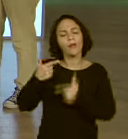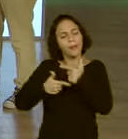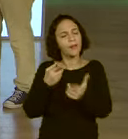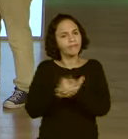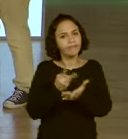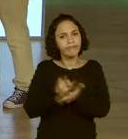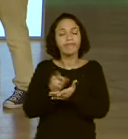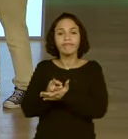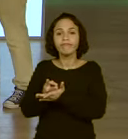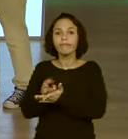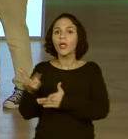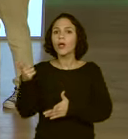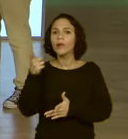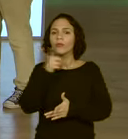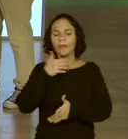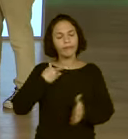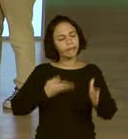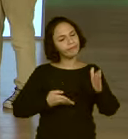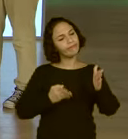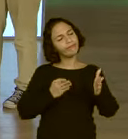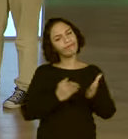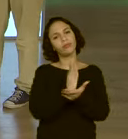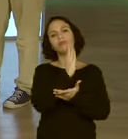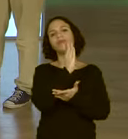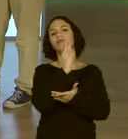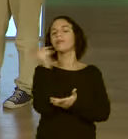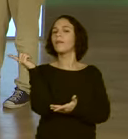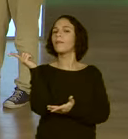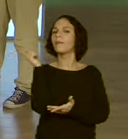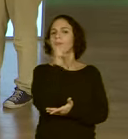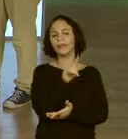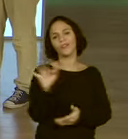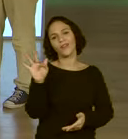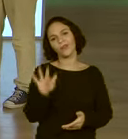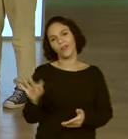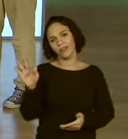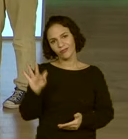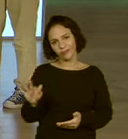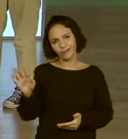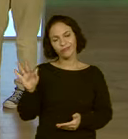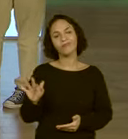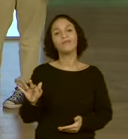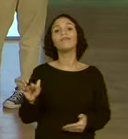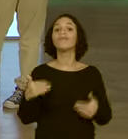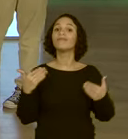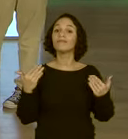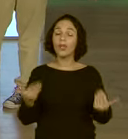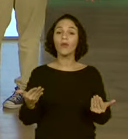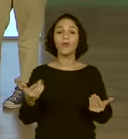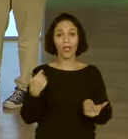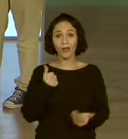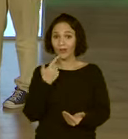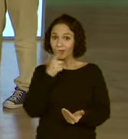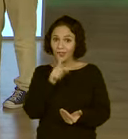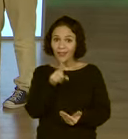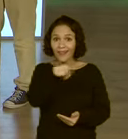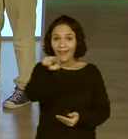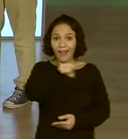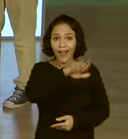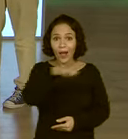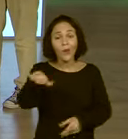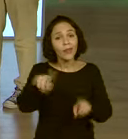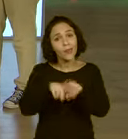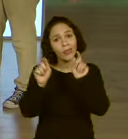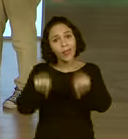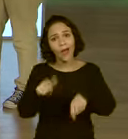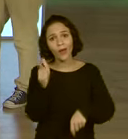trabalhando e assim foi, e eu realizei esse sonho de conseguir a faculdade. Então, se eu conseguir também, vocês, alunos aí, com certeza também